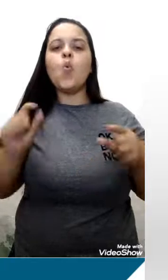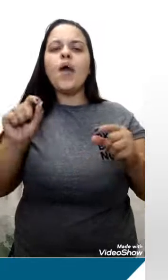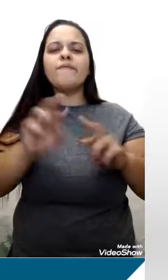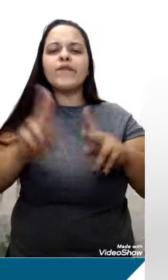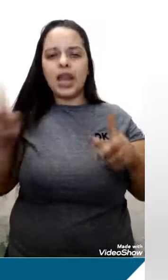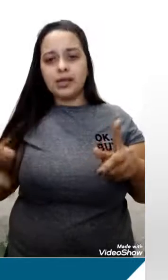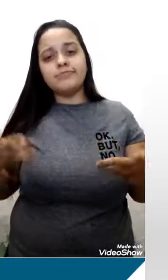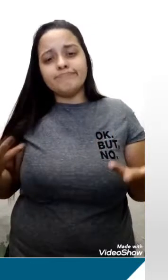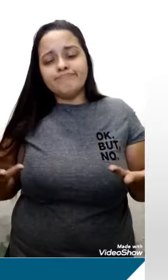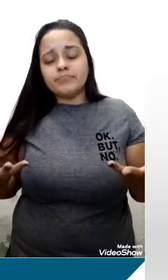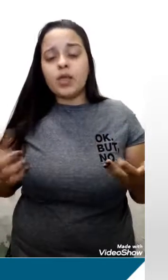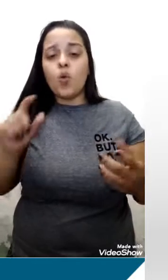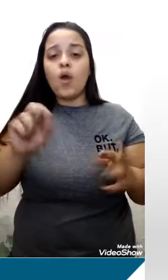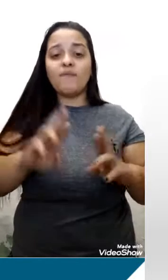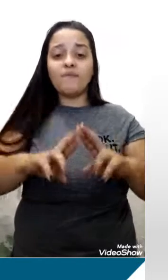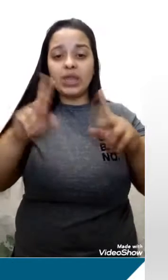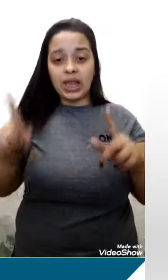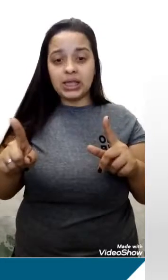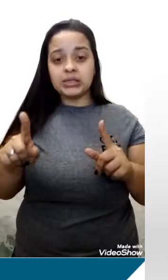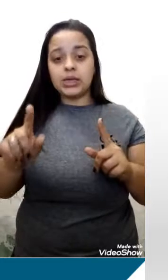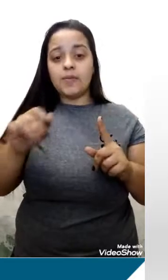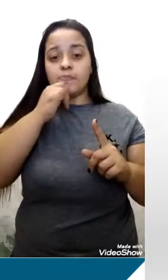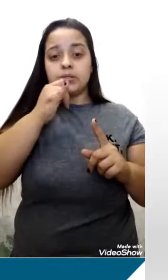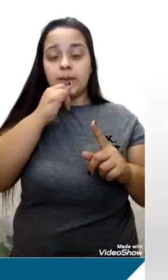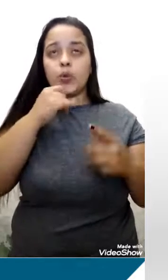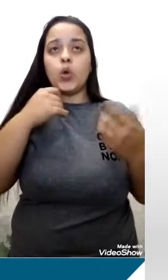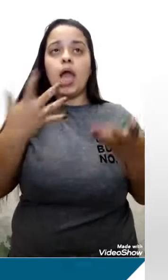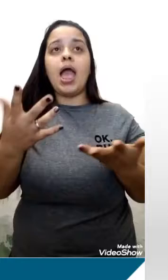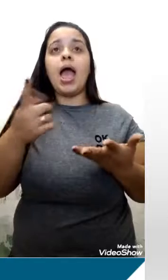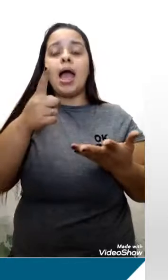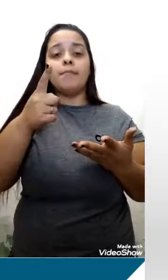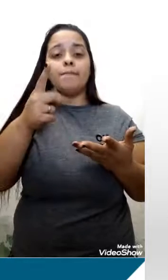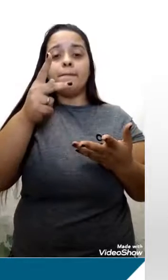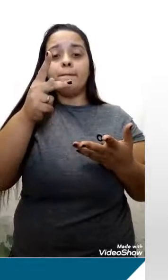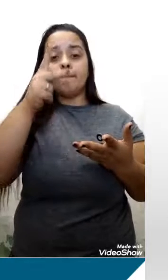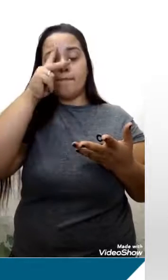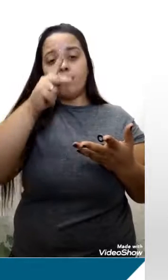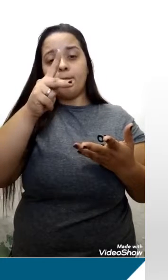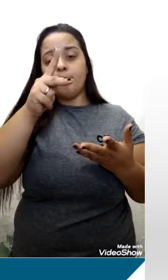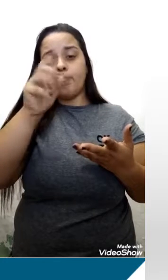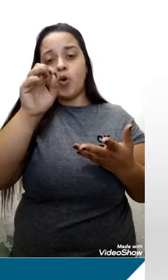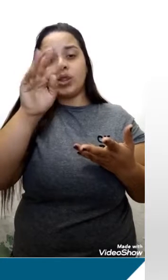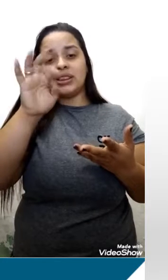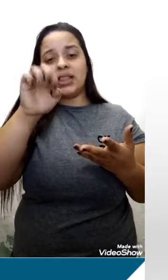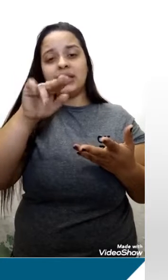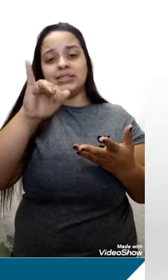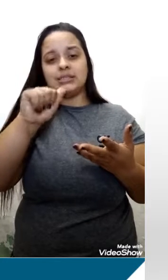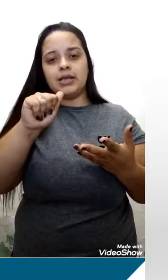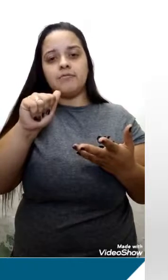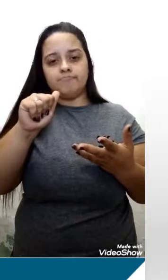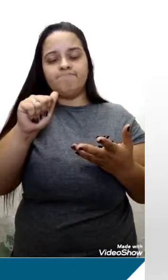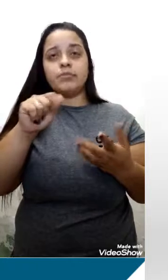cada posto? Bom, o que diferencia a bomba de gasolina de cada posto é a potência. Por quê? A